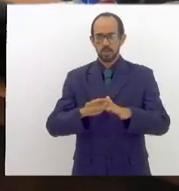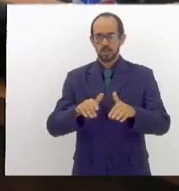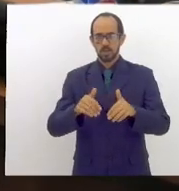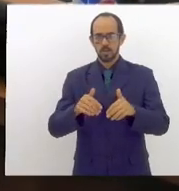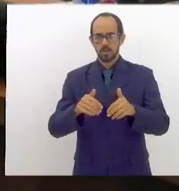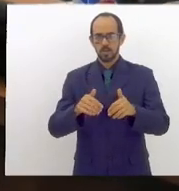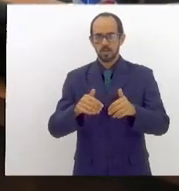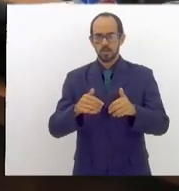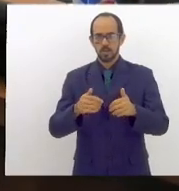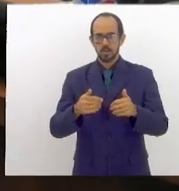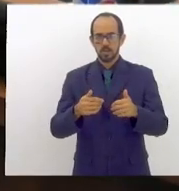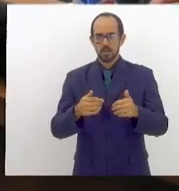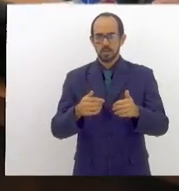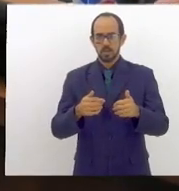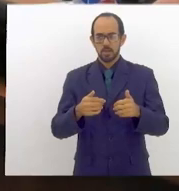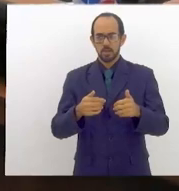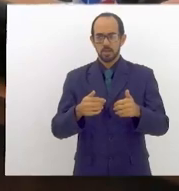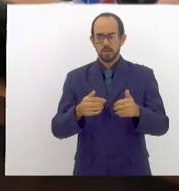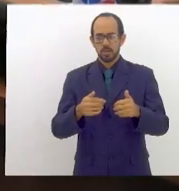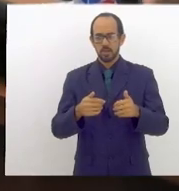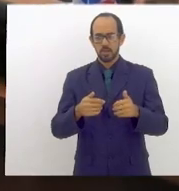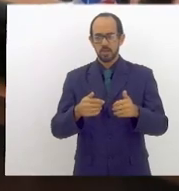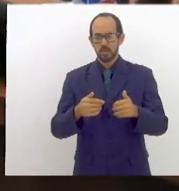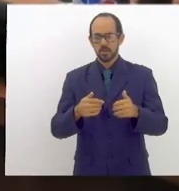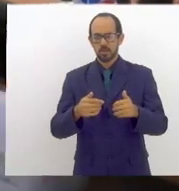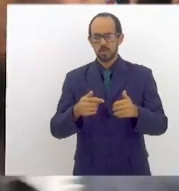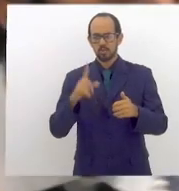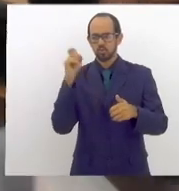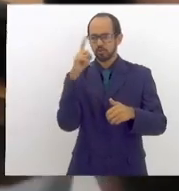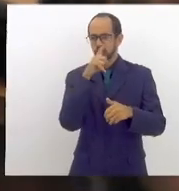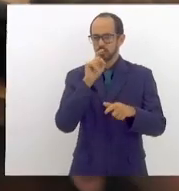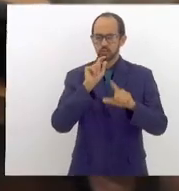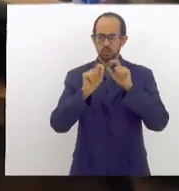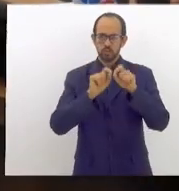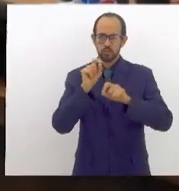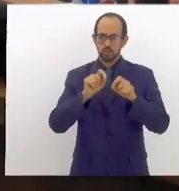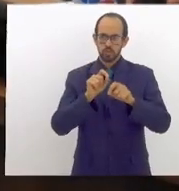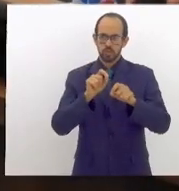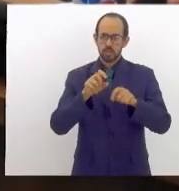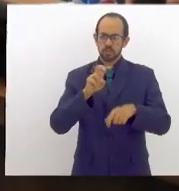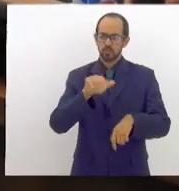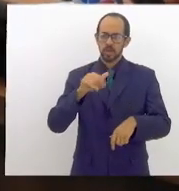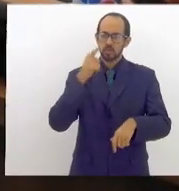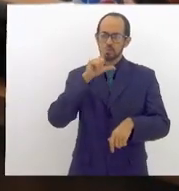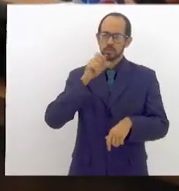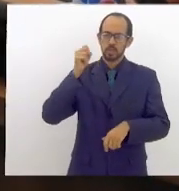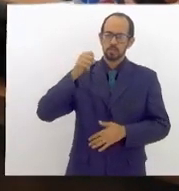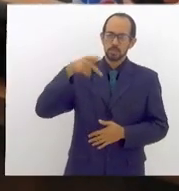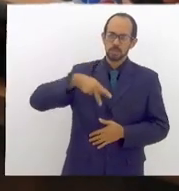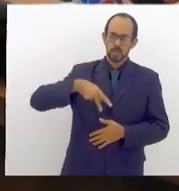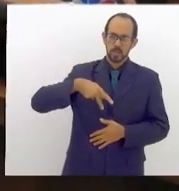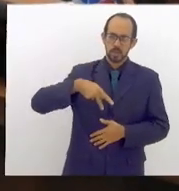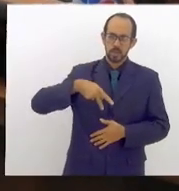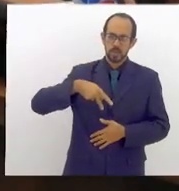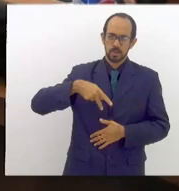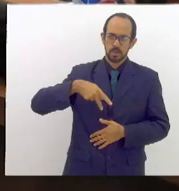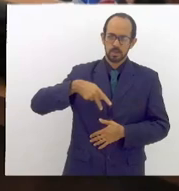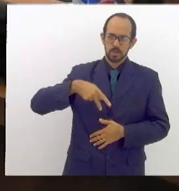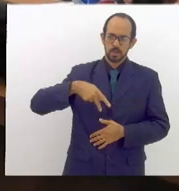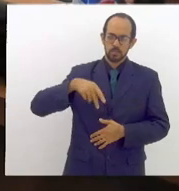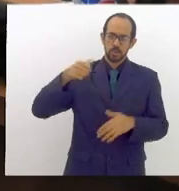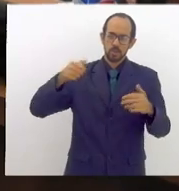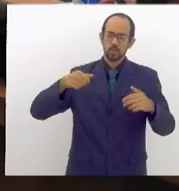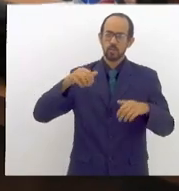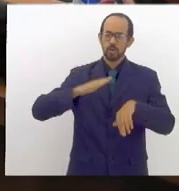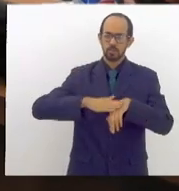comum dos cidadãos dificilmente consegue se aposentar se consegue cada vez em situações mais difíceis